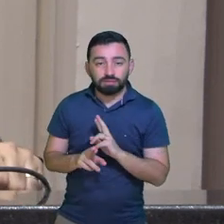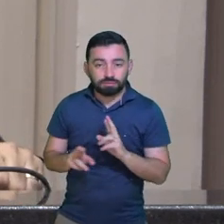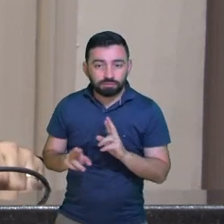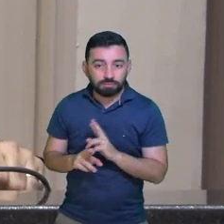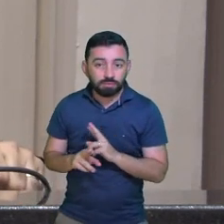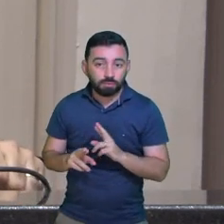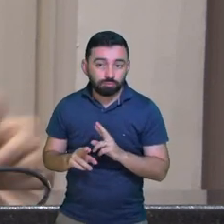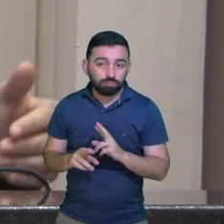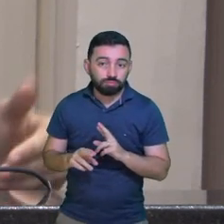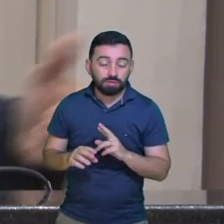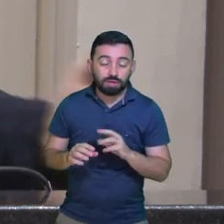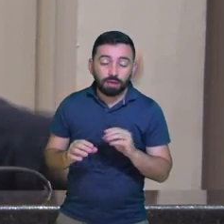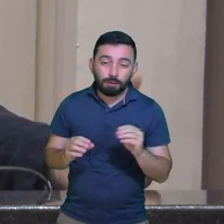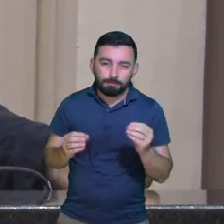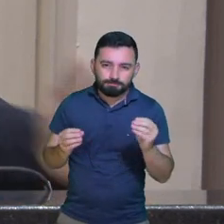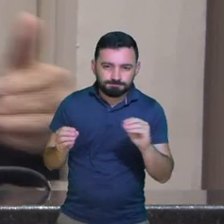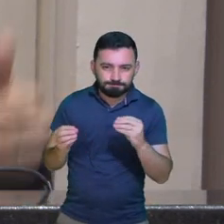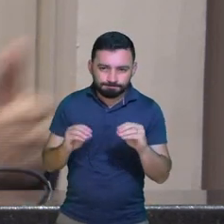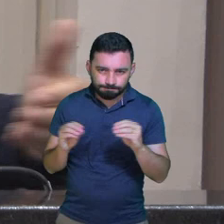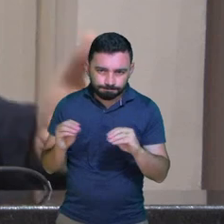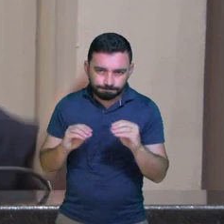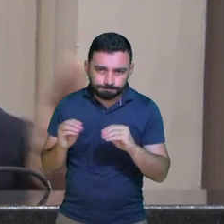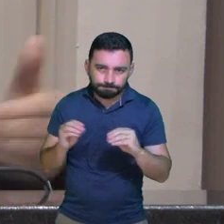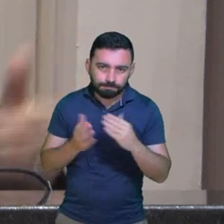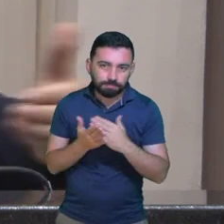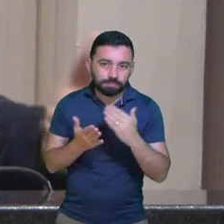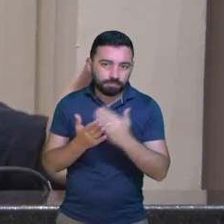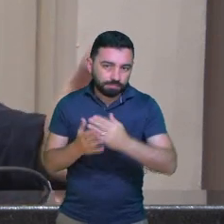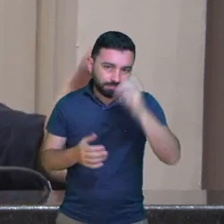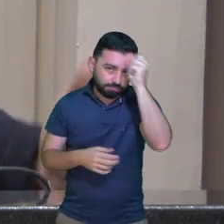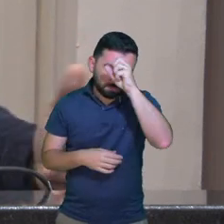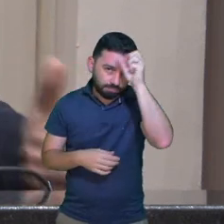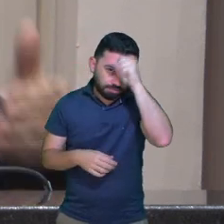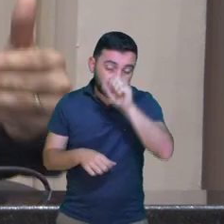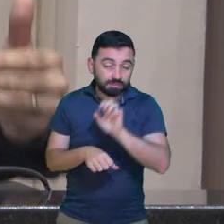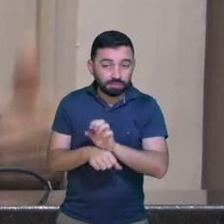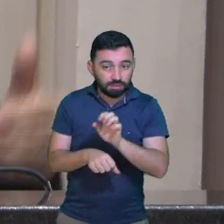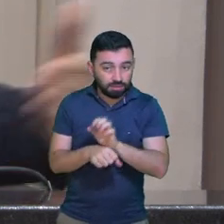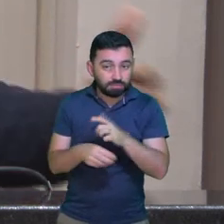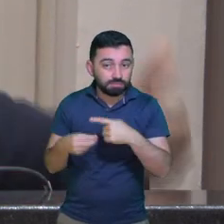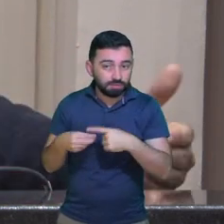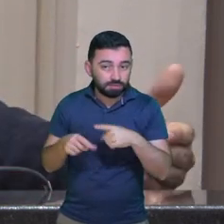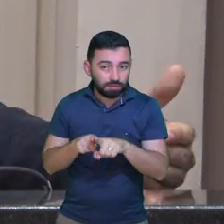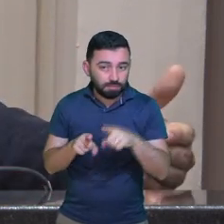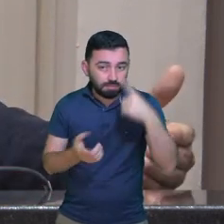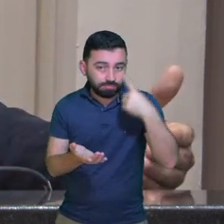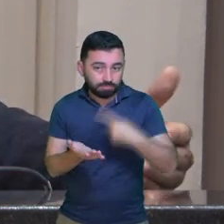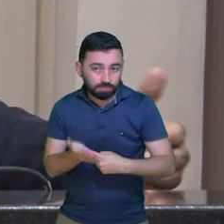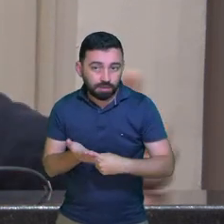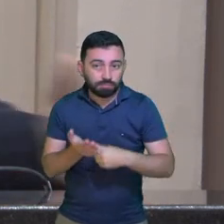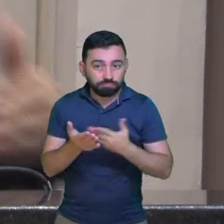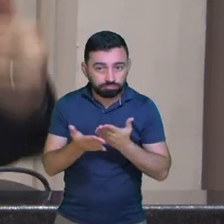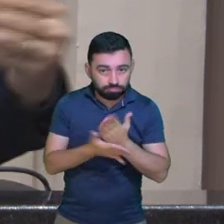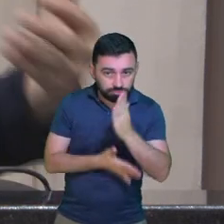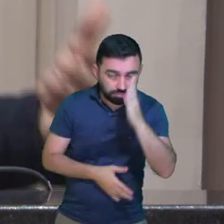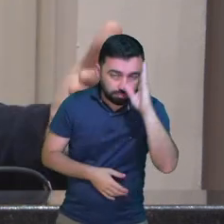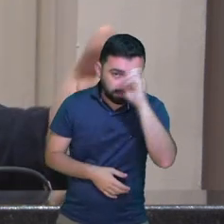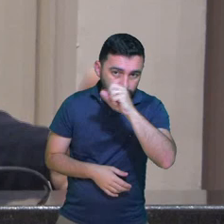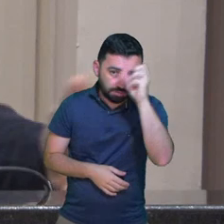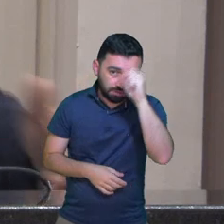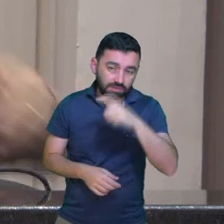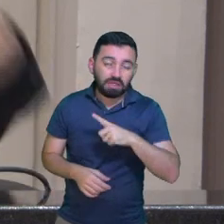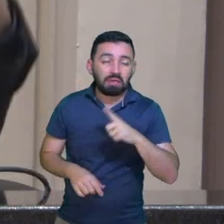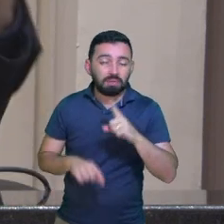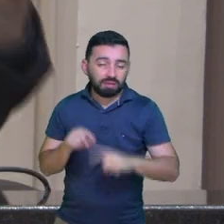recomposição das aprendizagens é muito importante que estados e municípios possam se apropriar também do pacto pela superação das aprendizagens já tem material